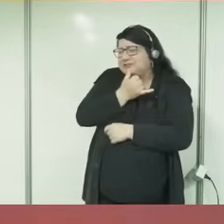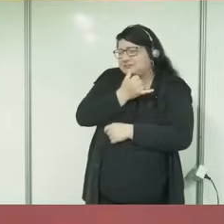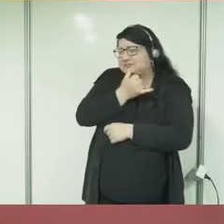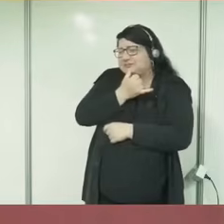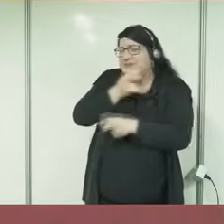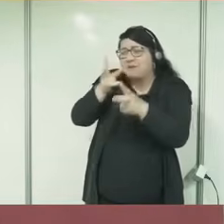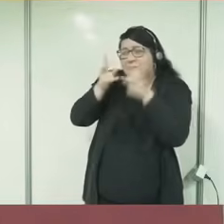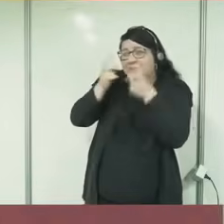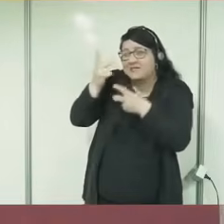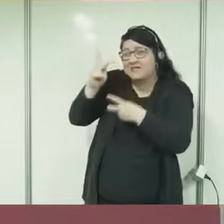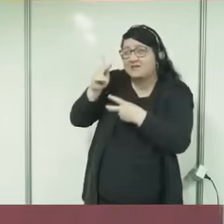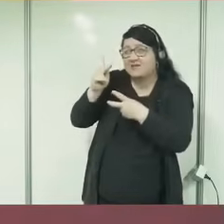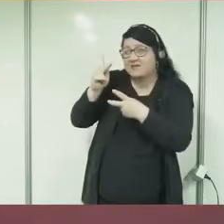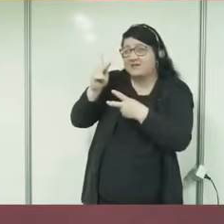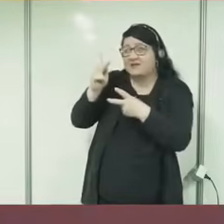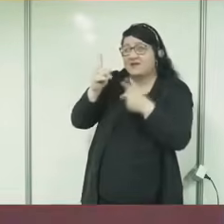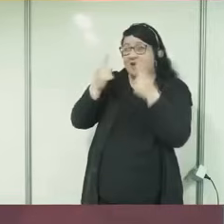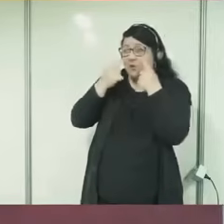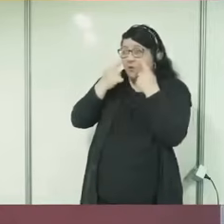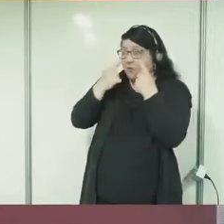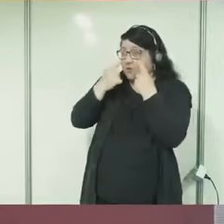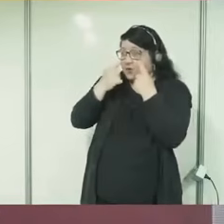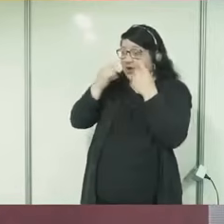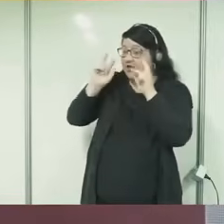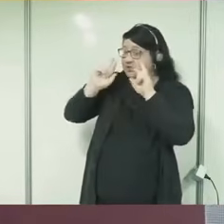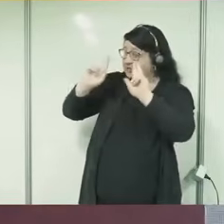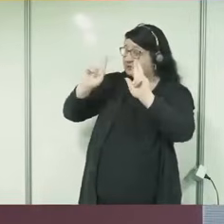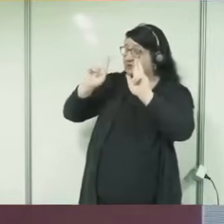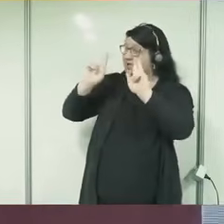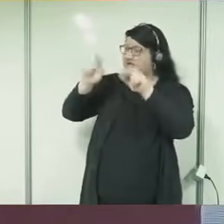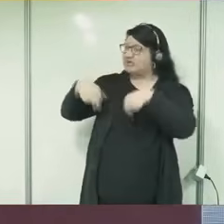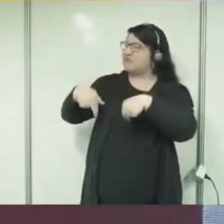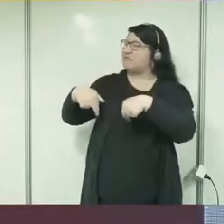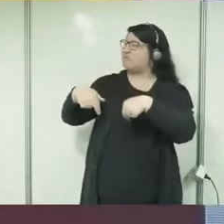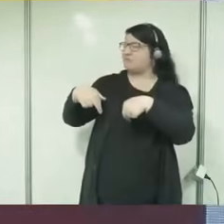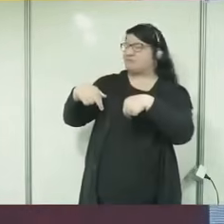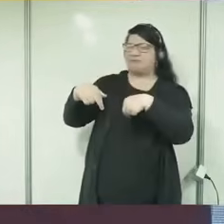Me entristece ver você assim.